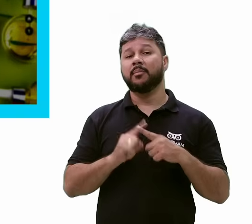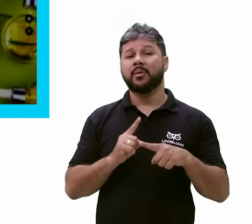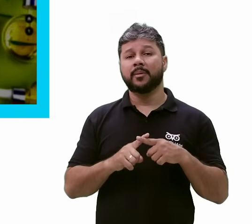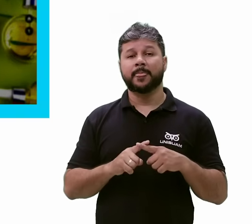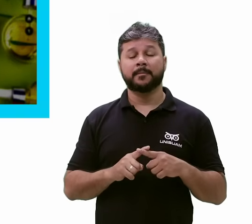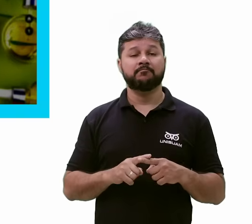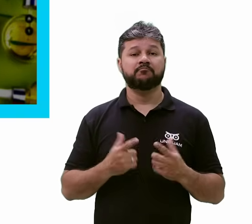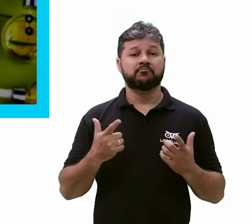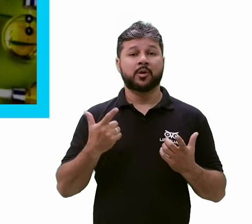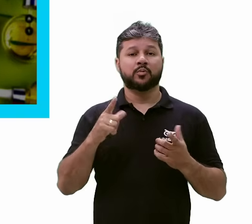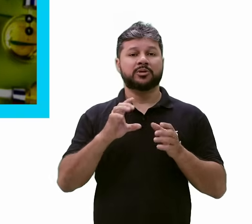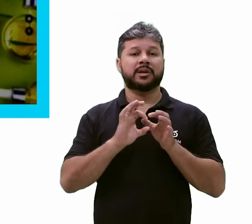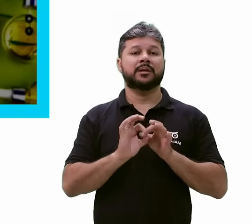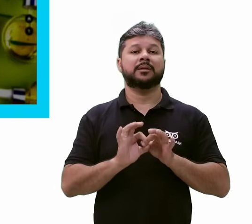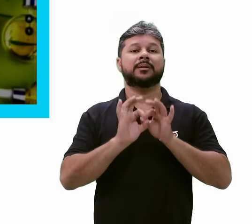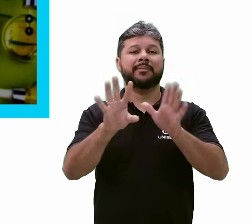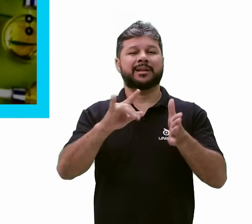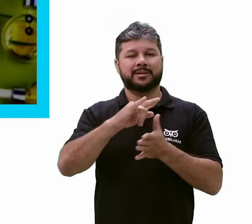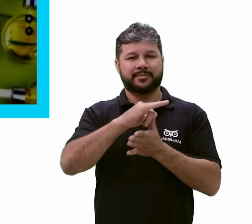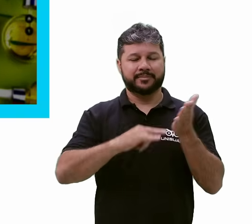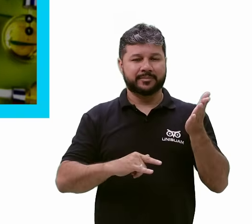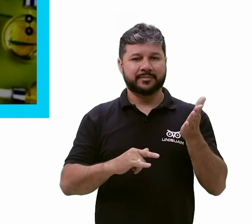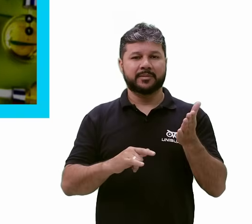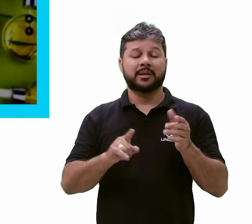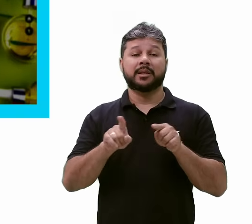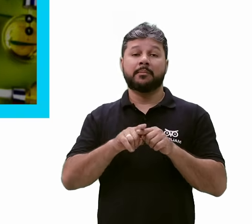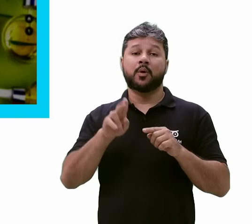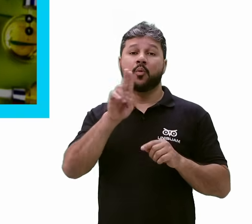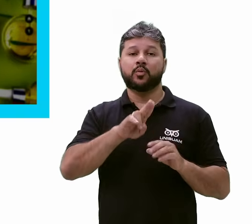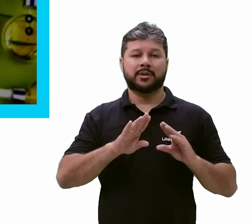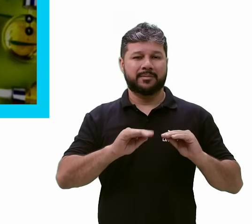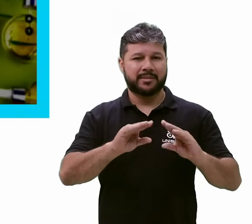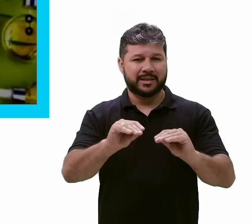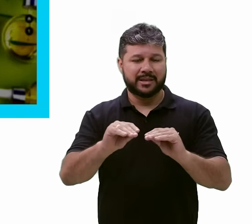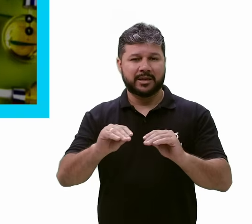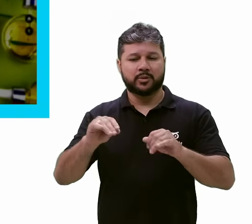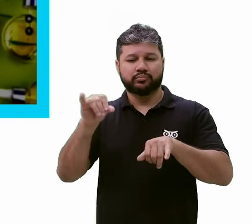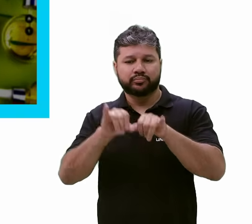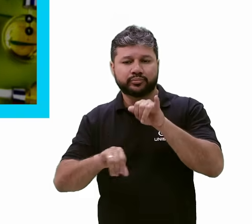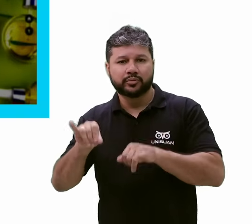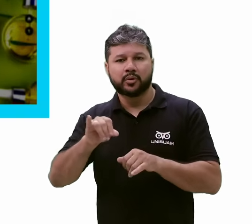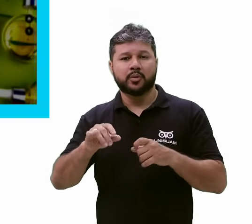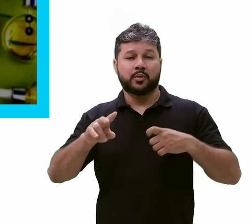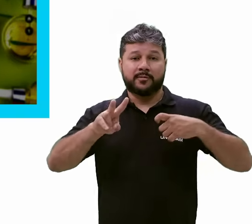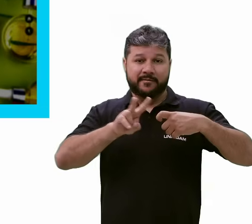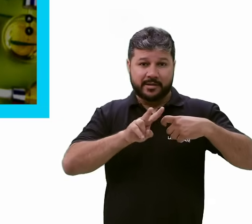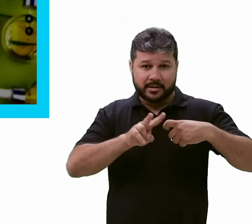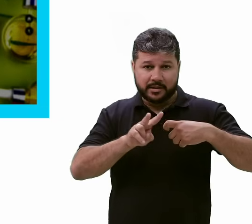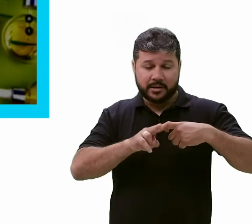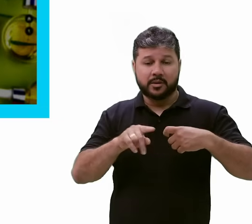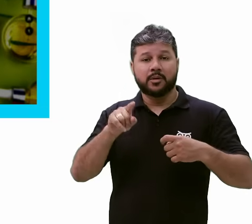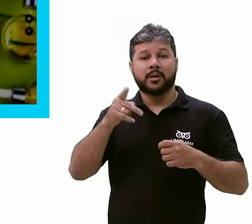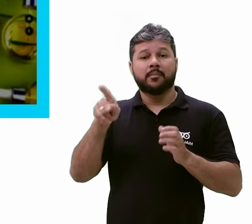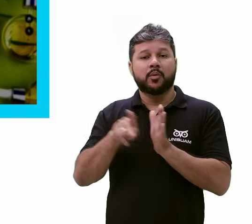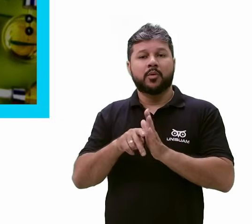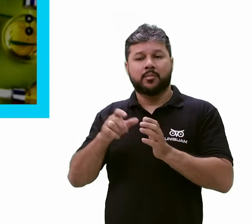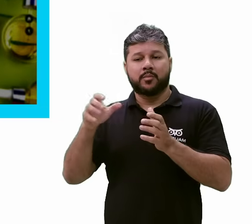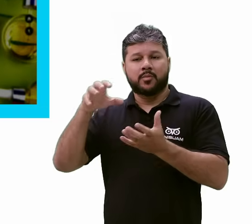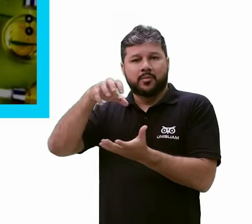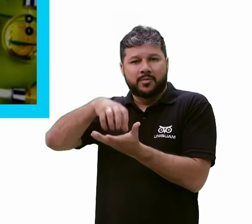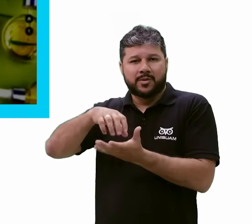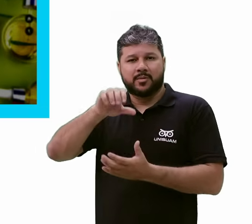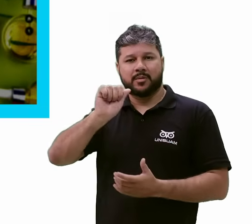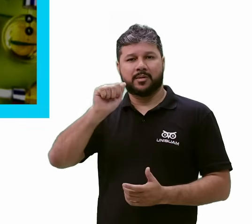tá? Por quê? Porque não existe uma autorização do manuseio desse tipo de substância por médicos veterinários